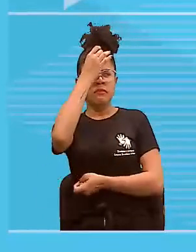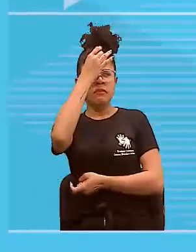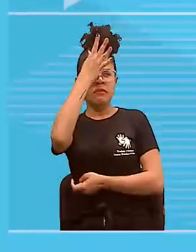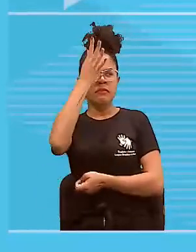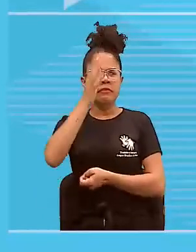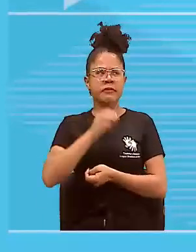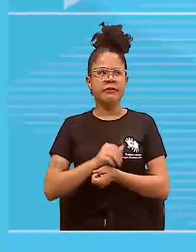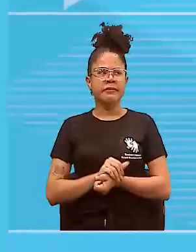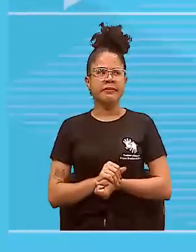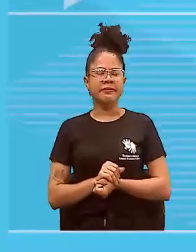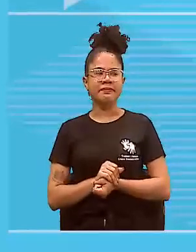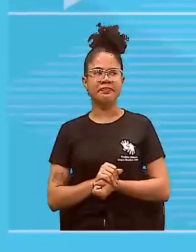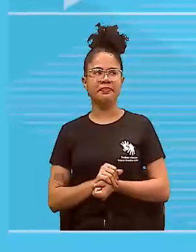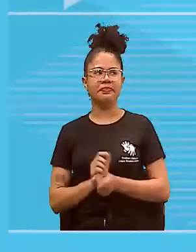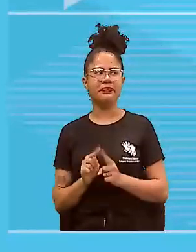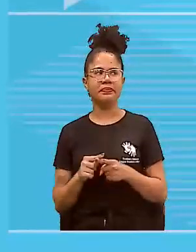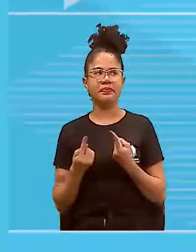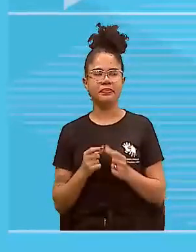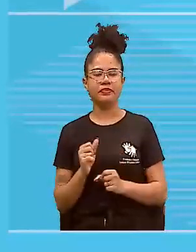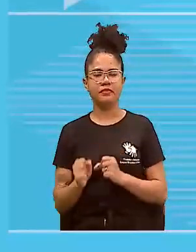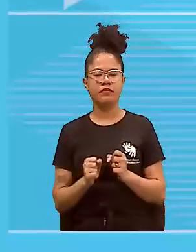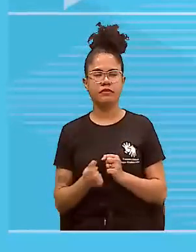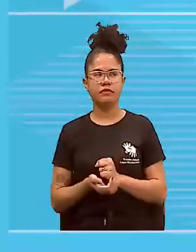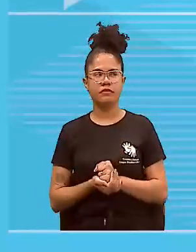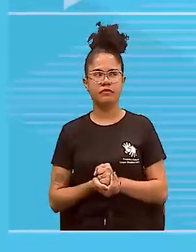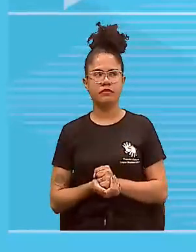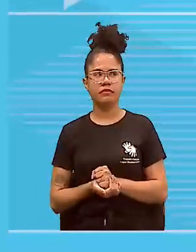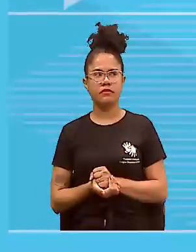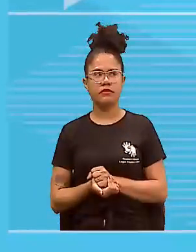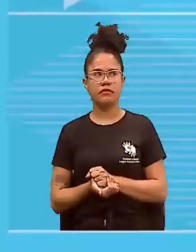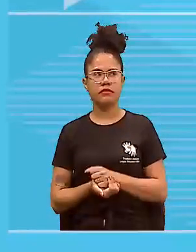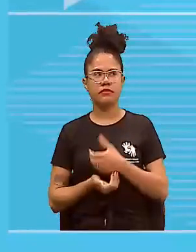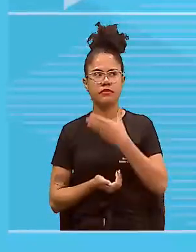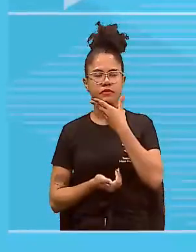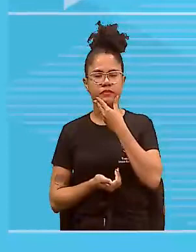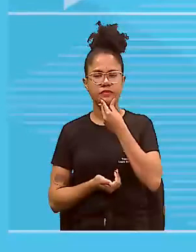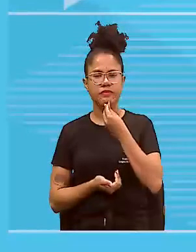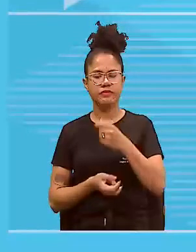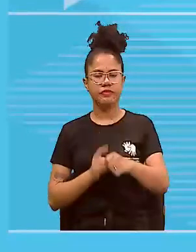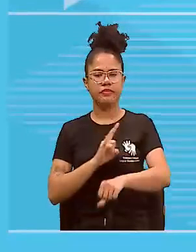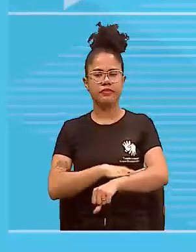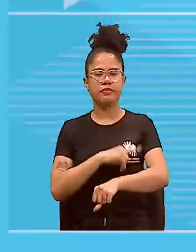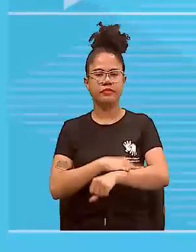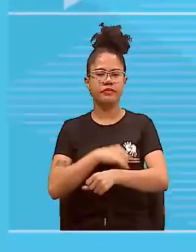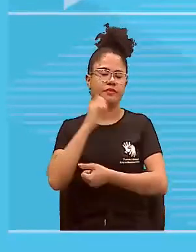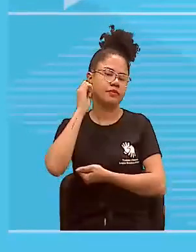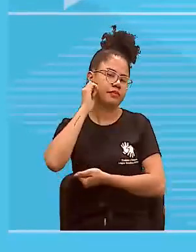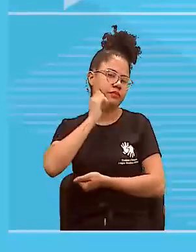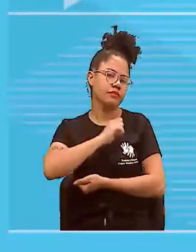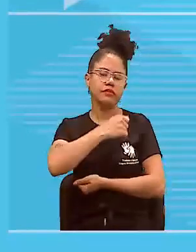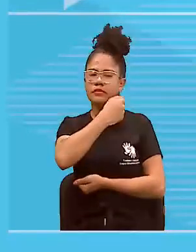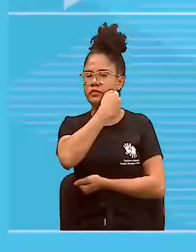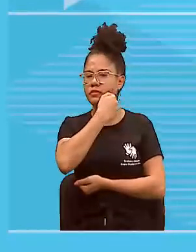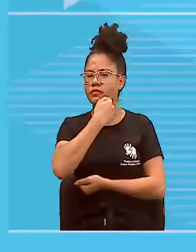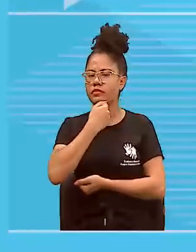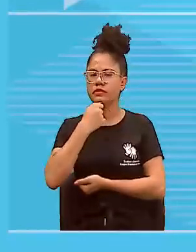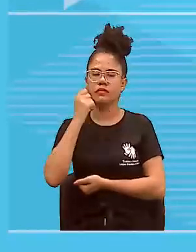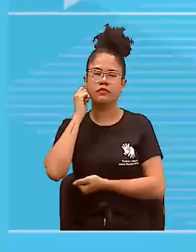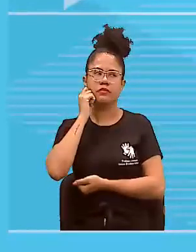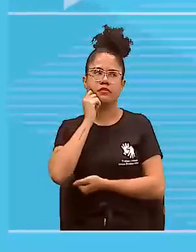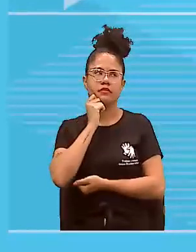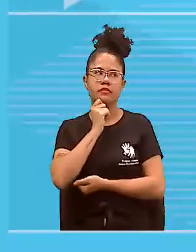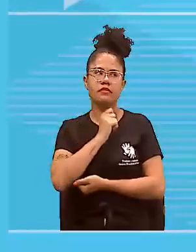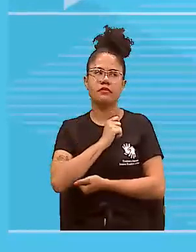mas evidentemente olha tá o homem no banheiro se barbeando um barbeador elétrico da